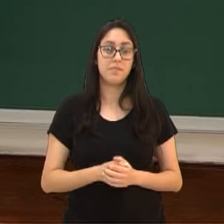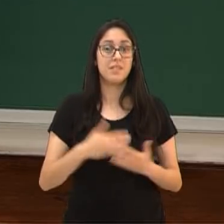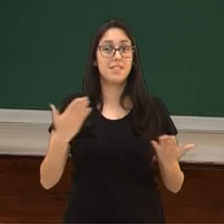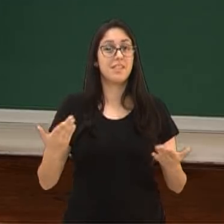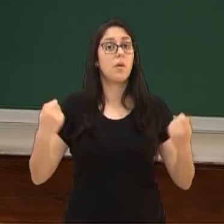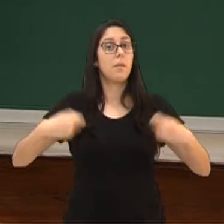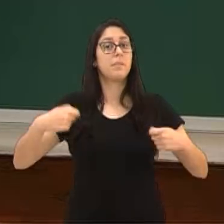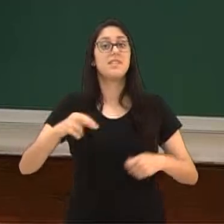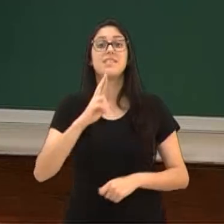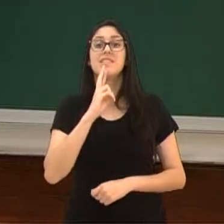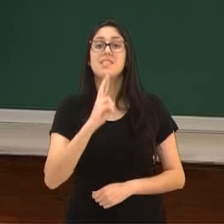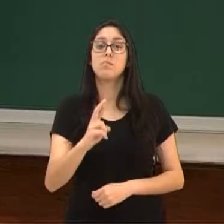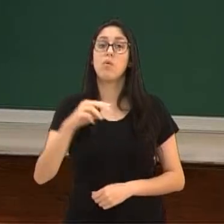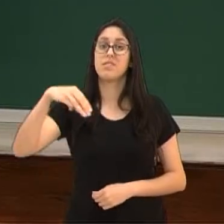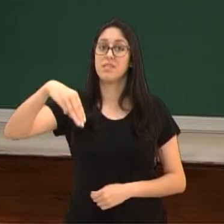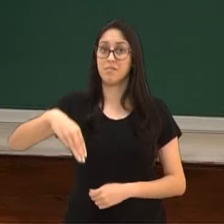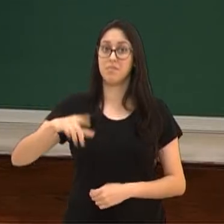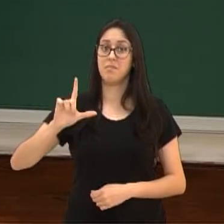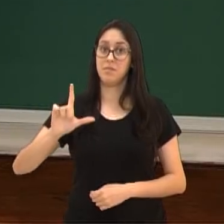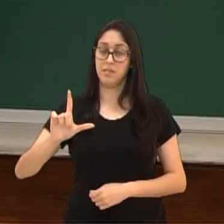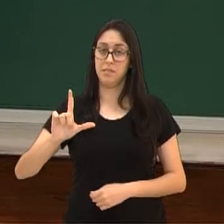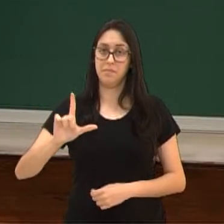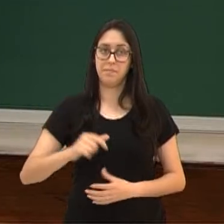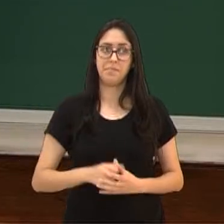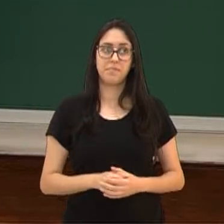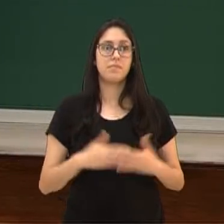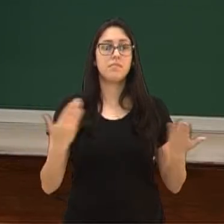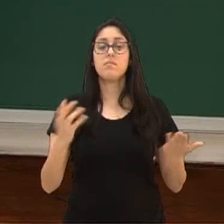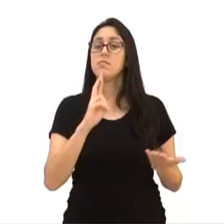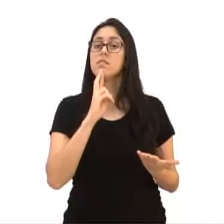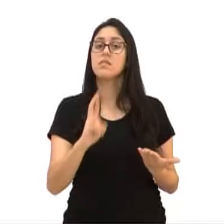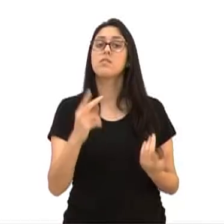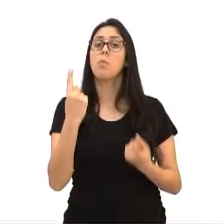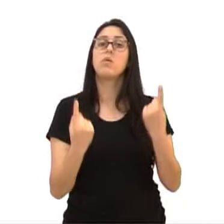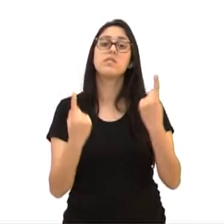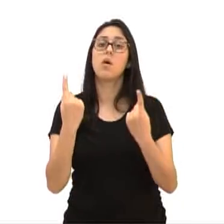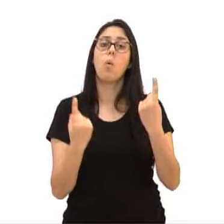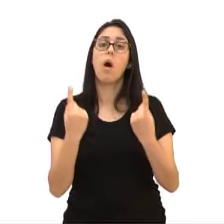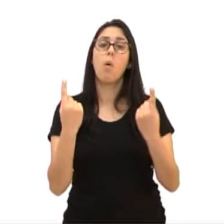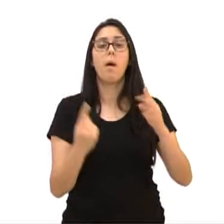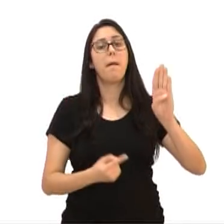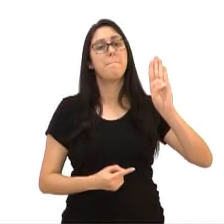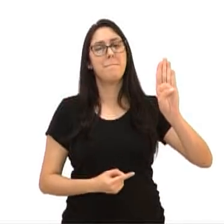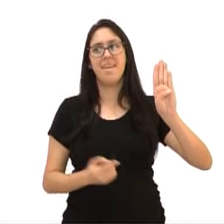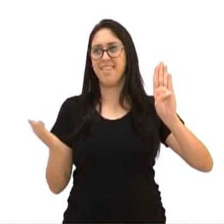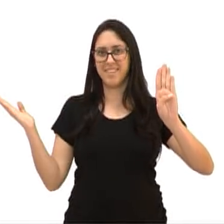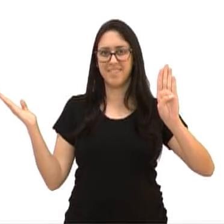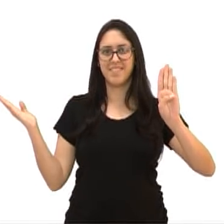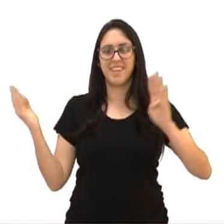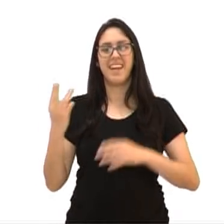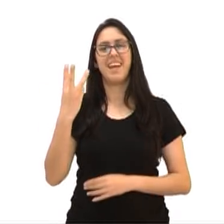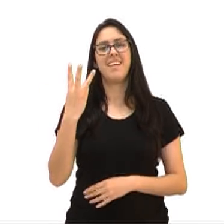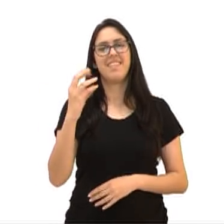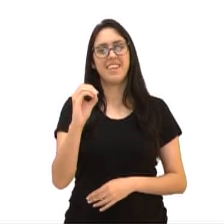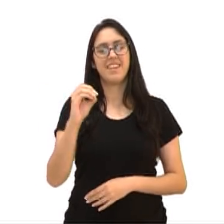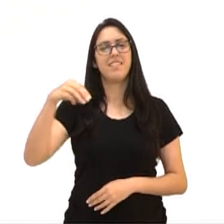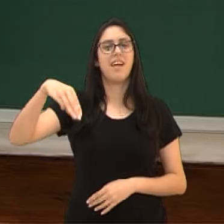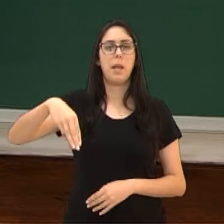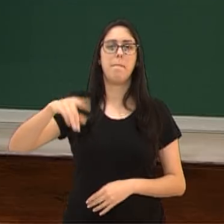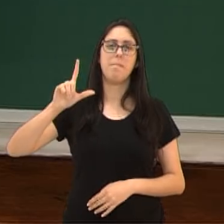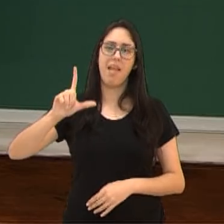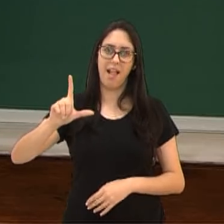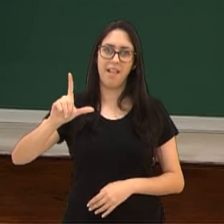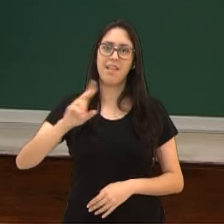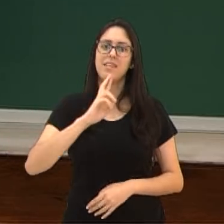trabalhando com volume, ok? Então, qual é a resposta certa? Letra B, 30